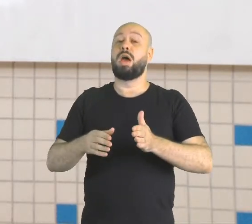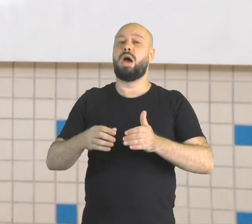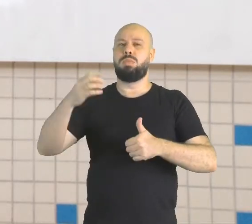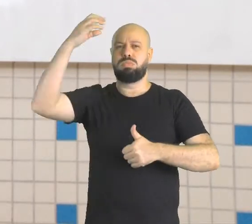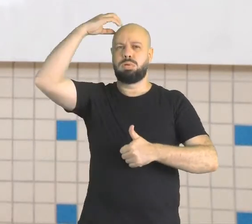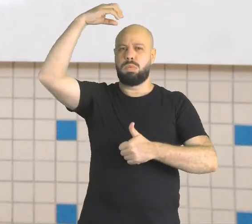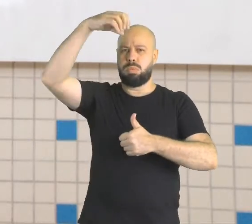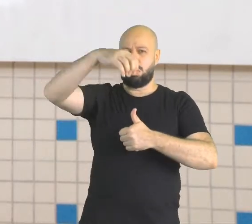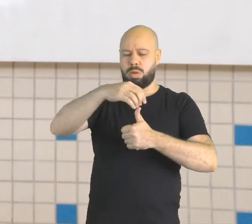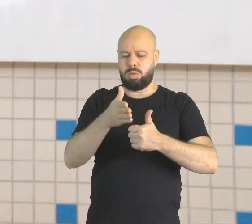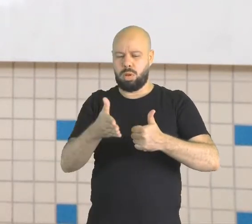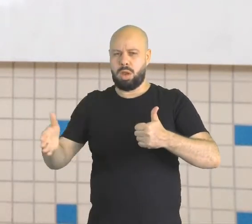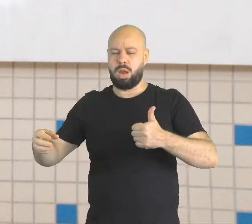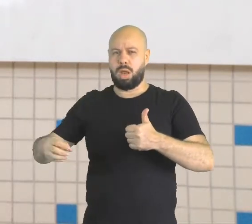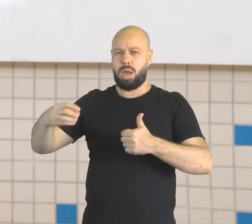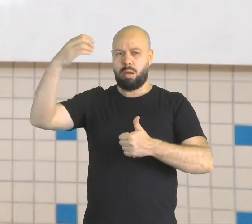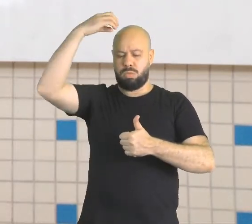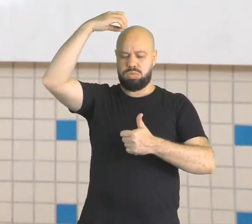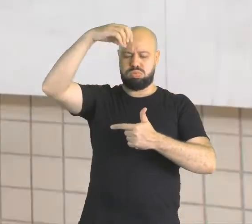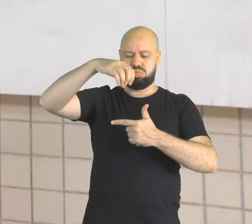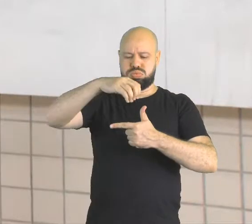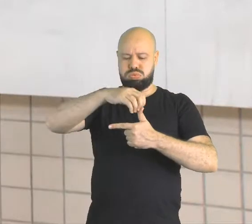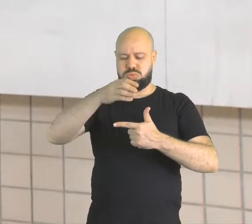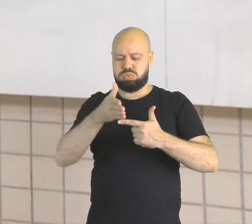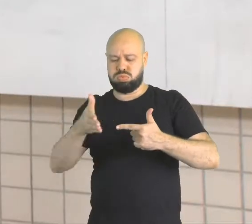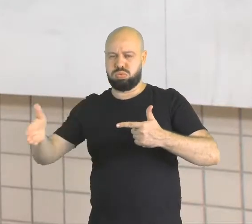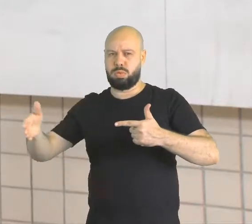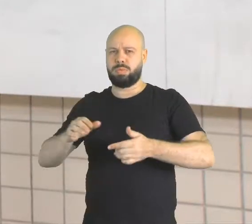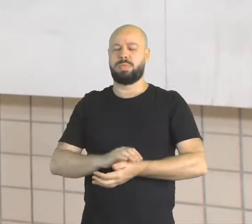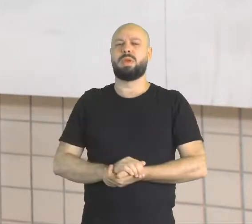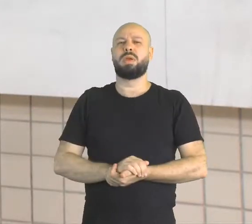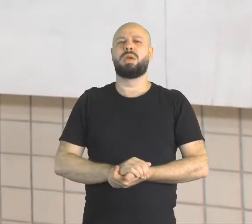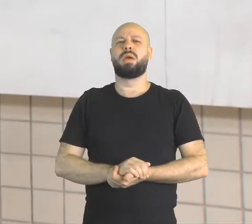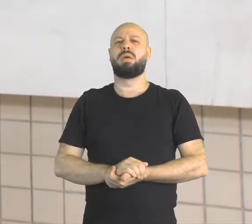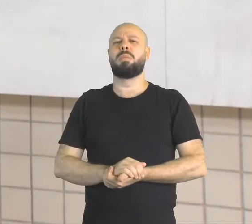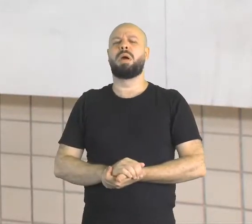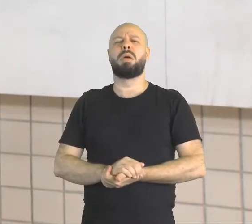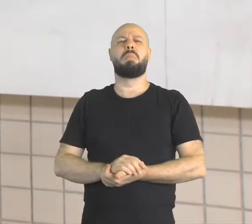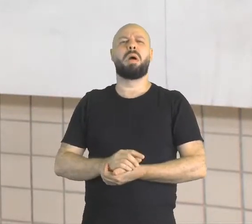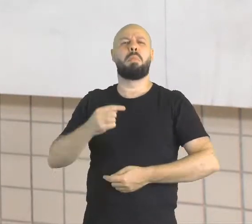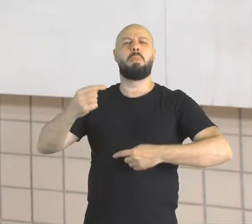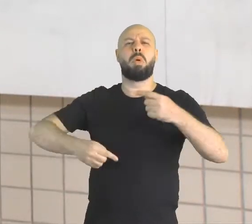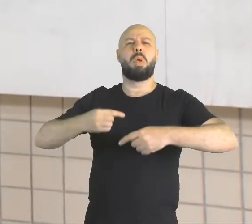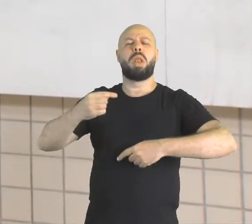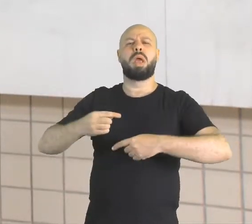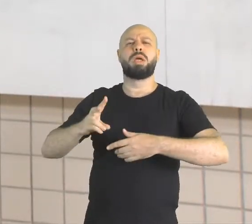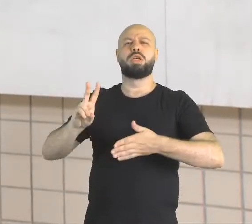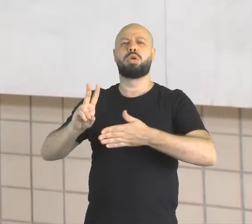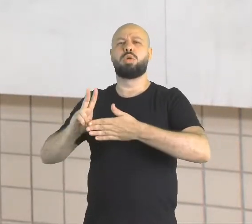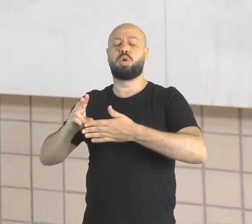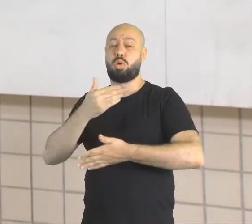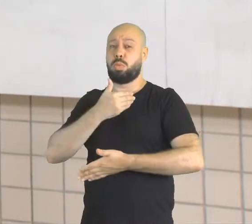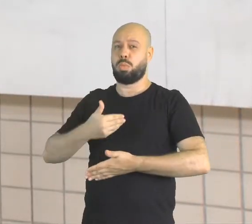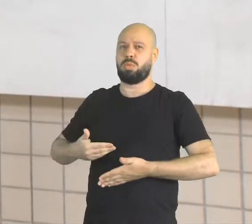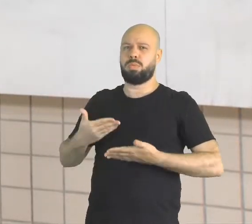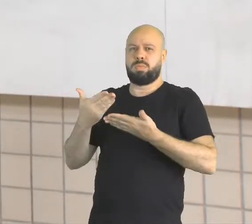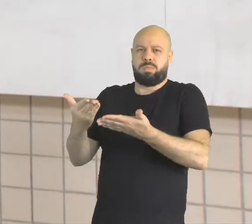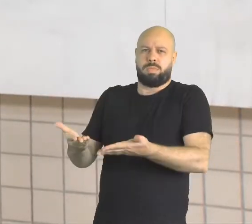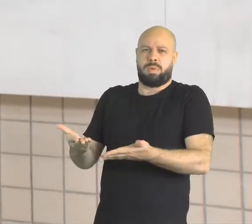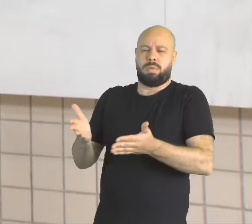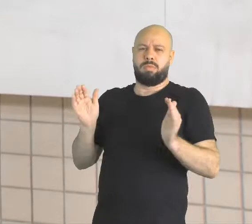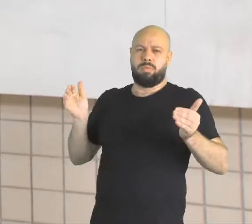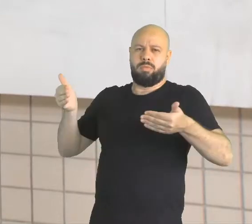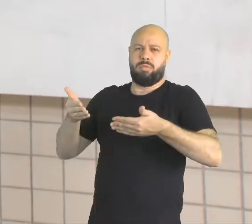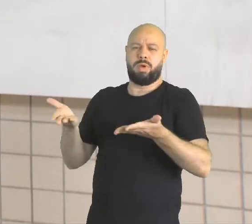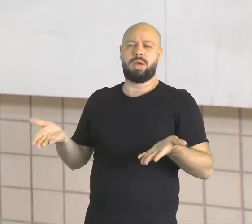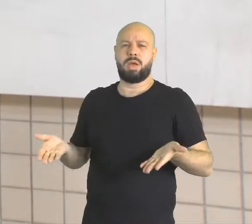segundo reinado. Quais seriam as políticas indígenas, as políticas públicas para os indígenas